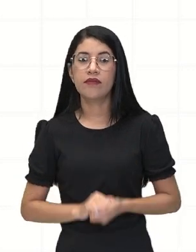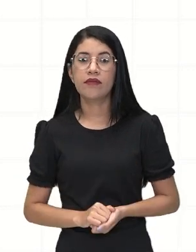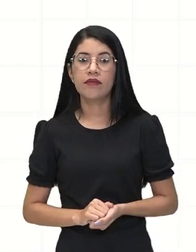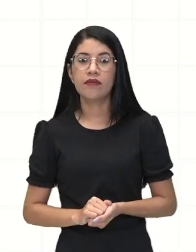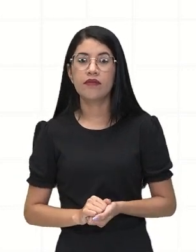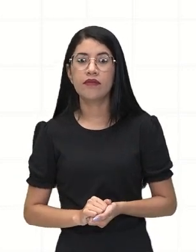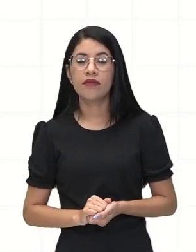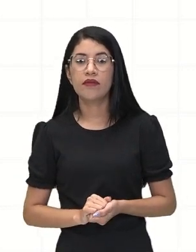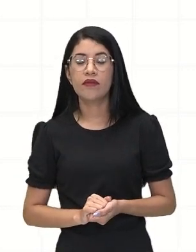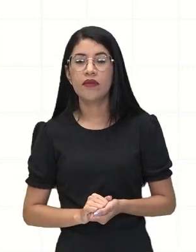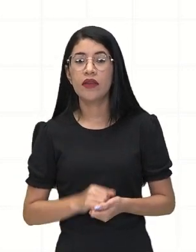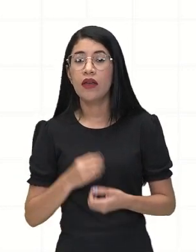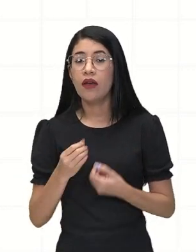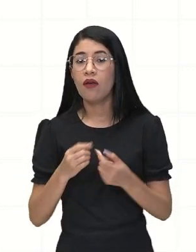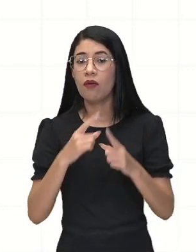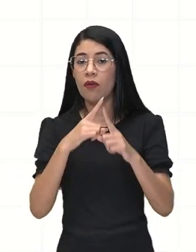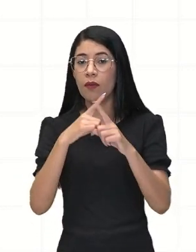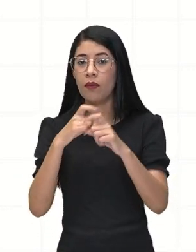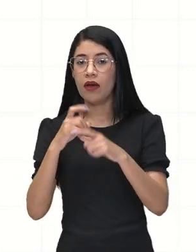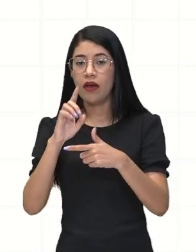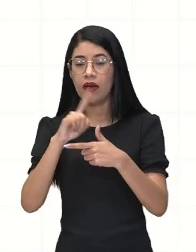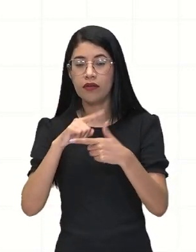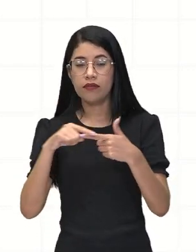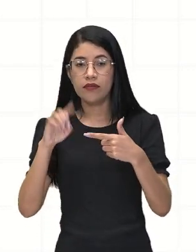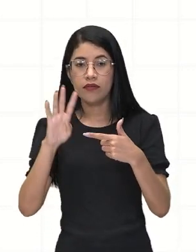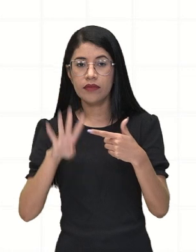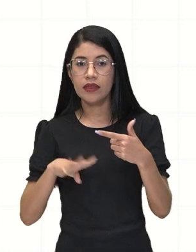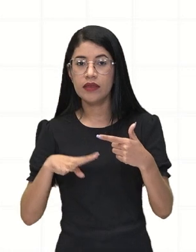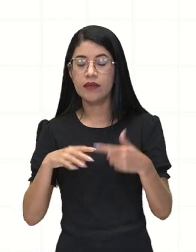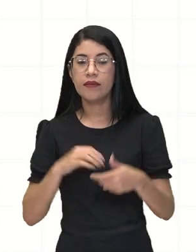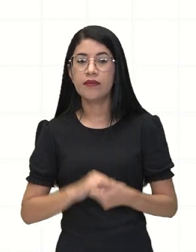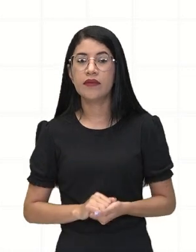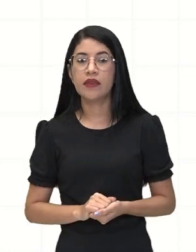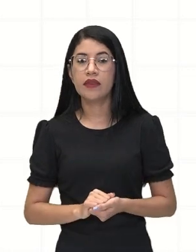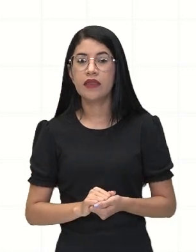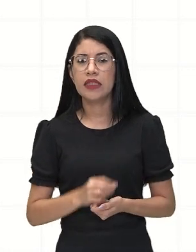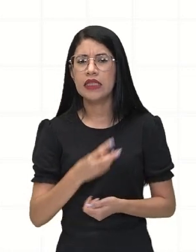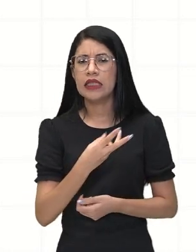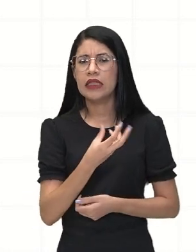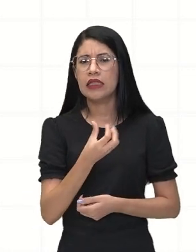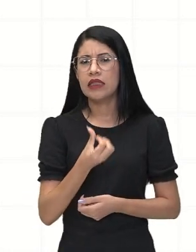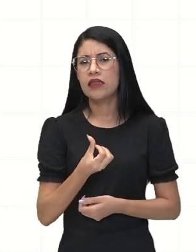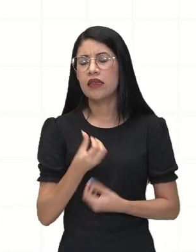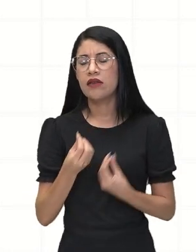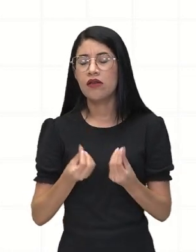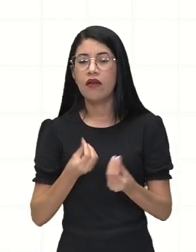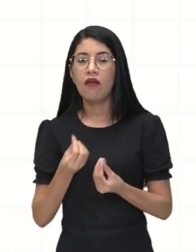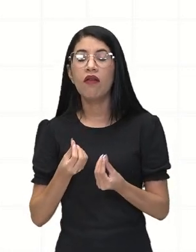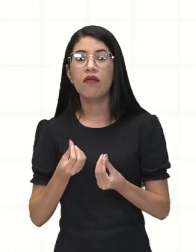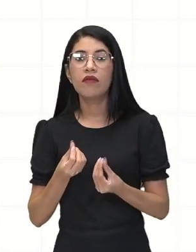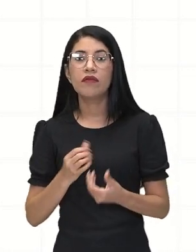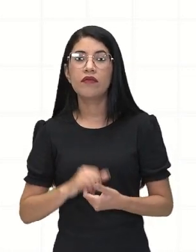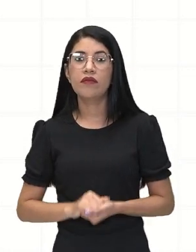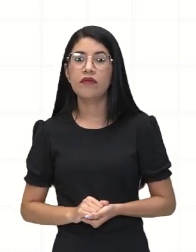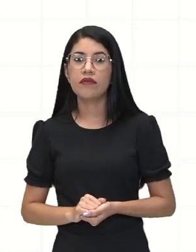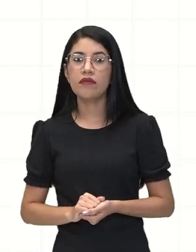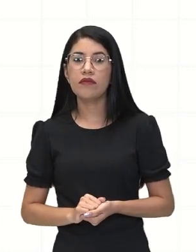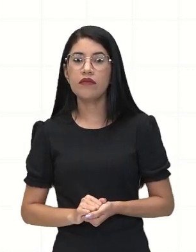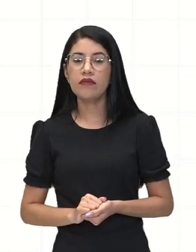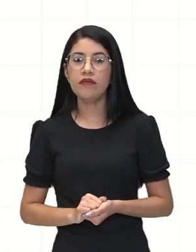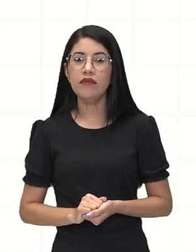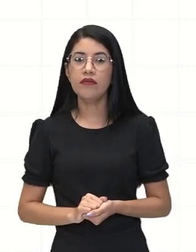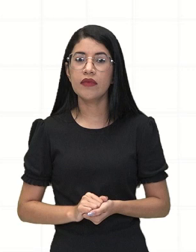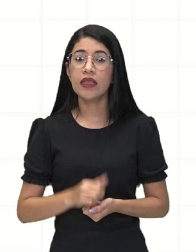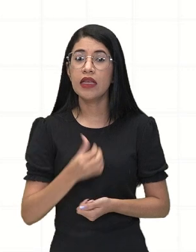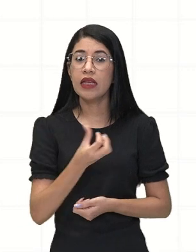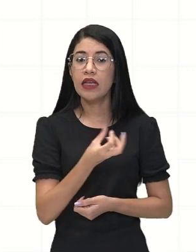Fatorar esse polinômio como 36, vocês conseguem observar, né? Lembrar que